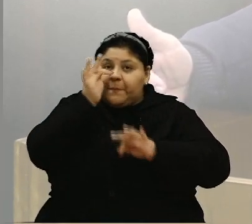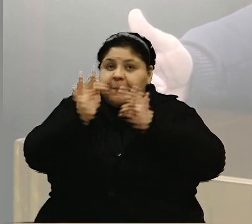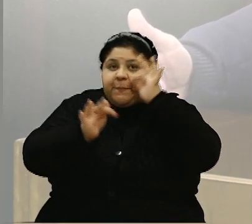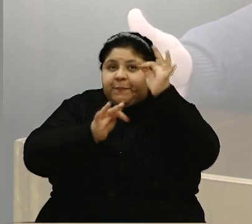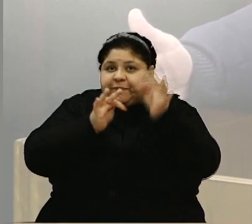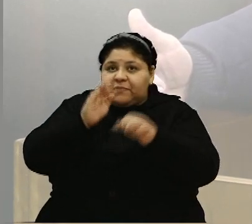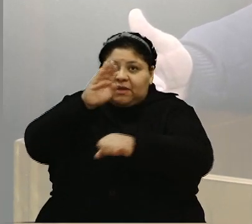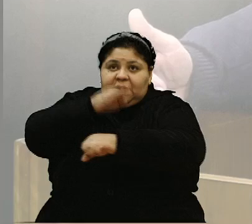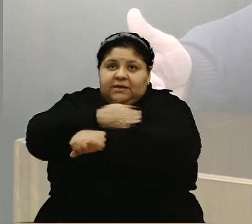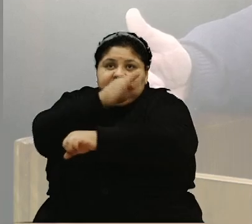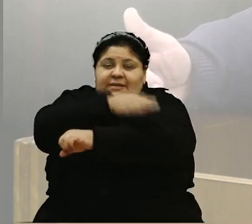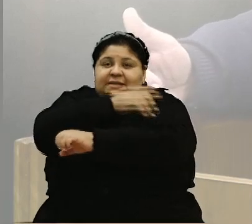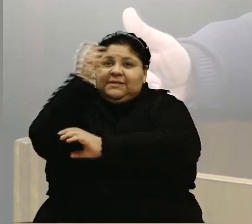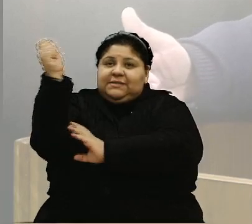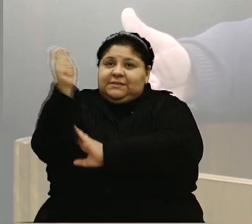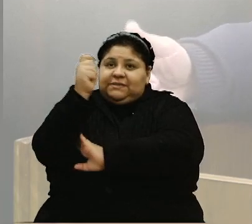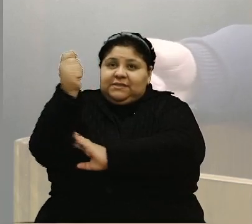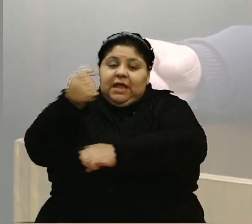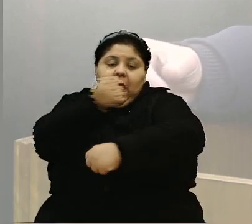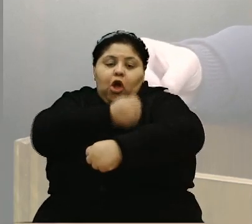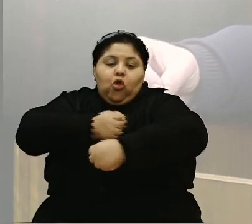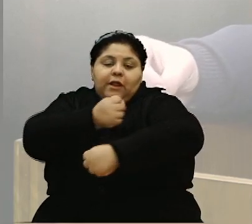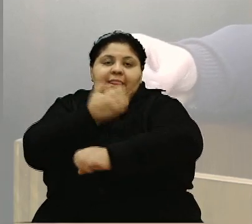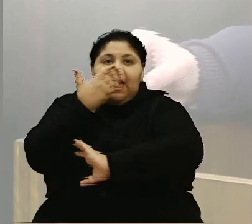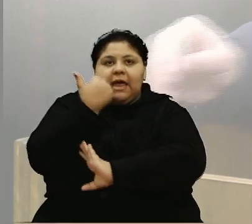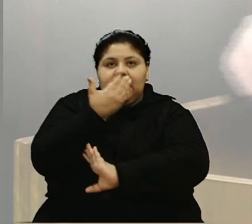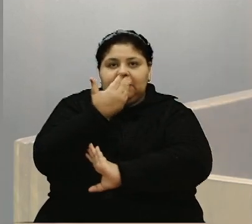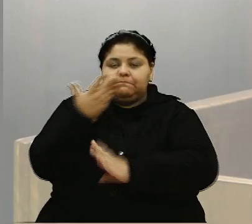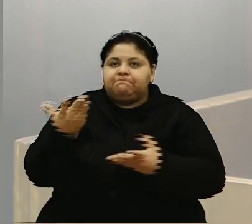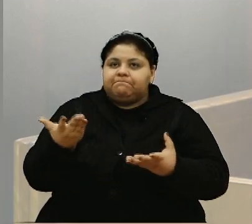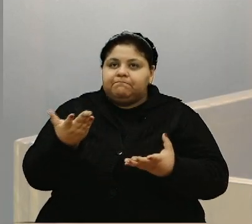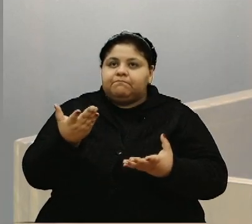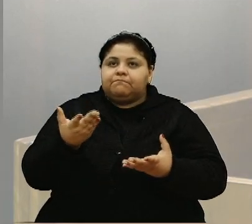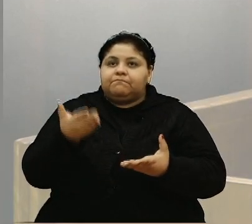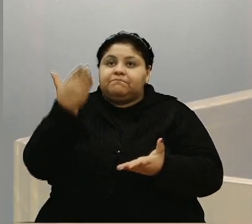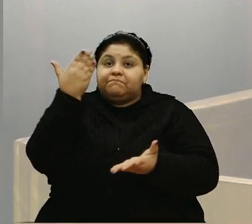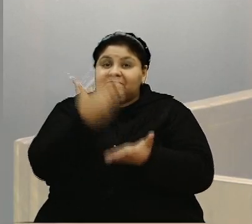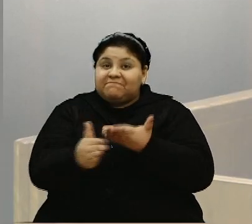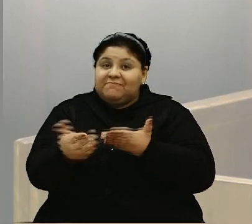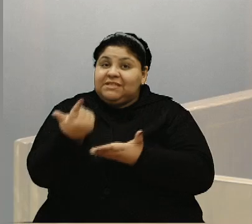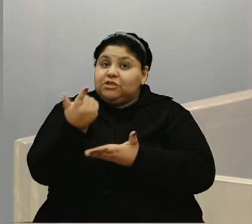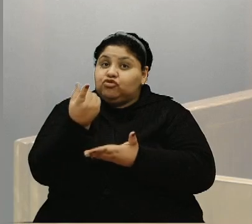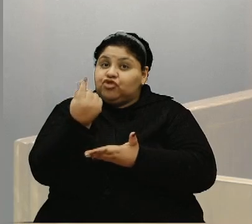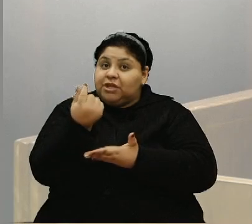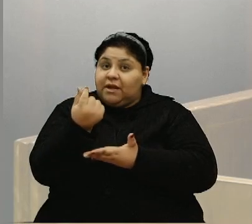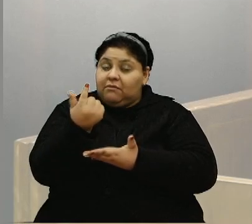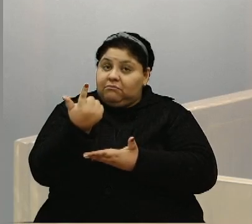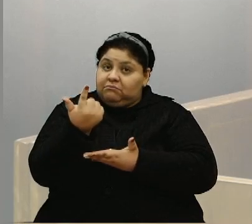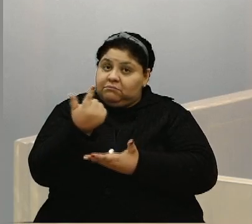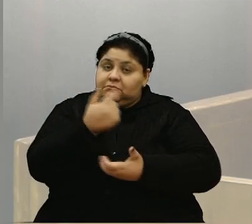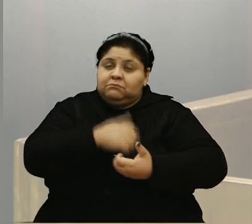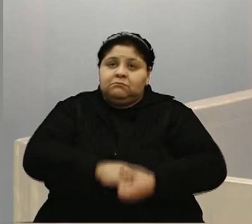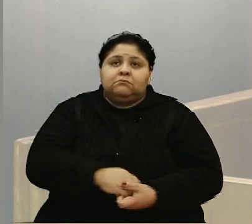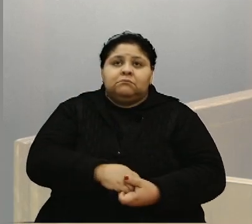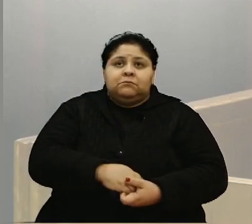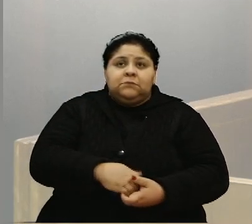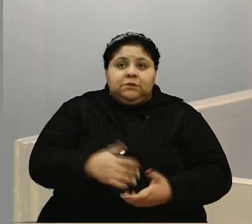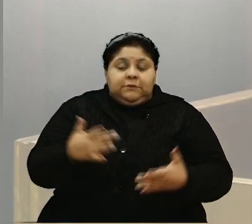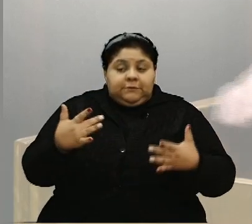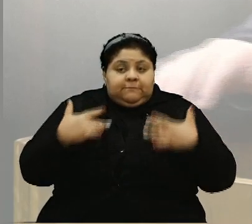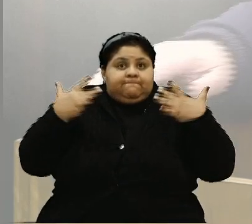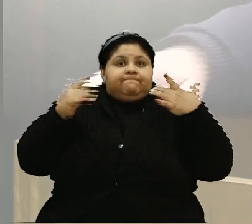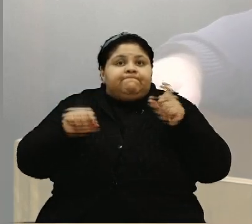Serra Gaúcha, a nossa culinária, a nossa gastronomia, nós estamos perdendo muito dinheiro. É assustador o que